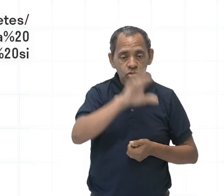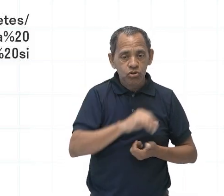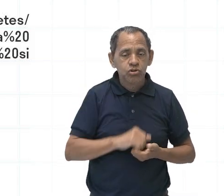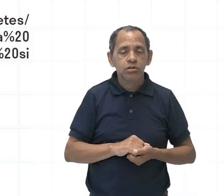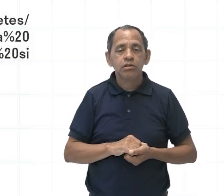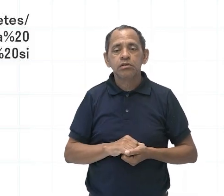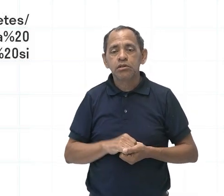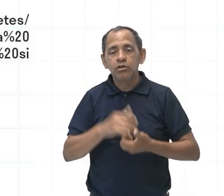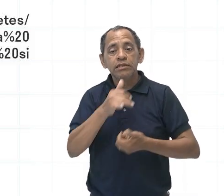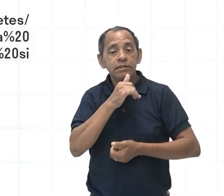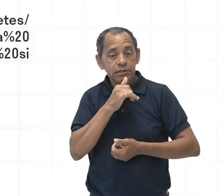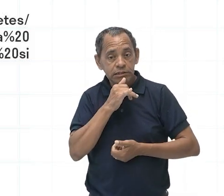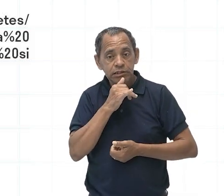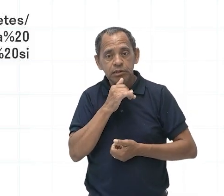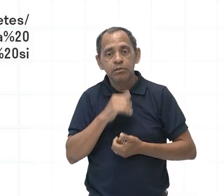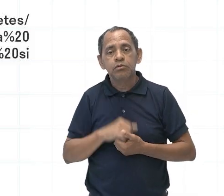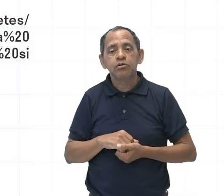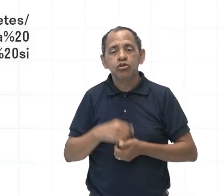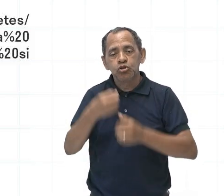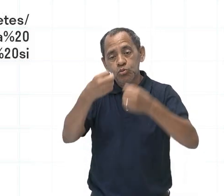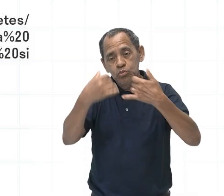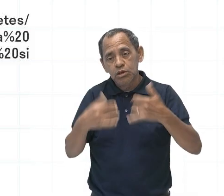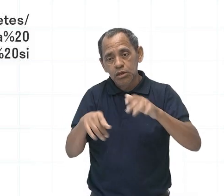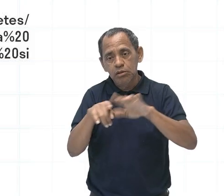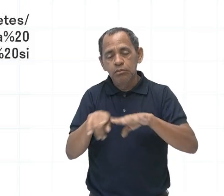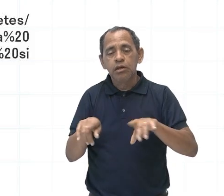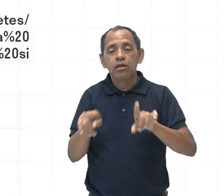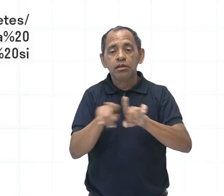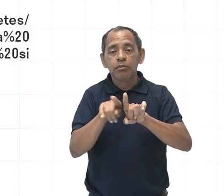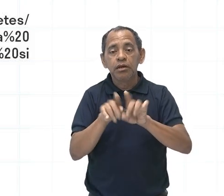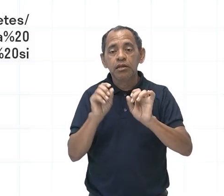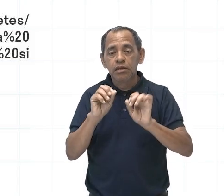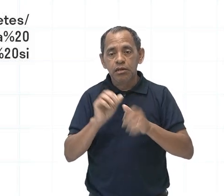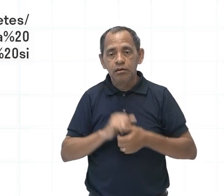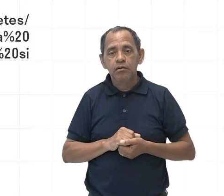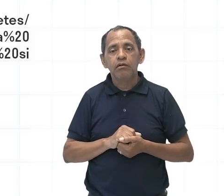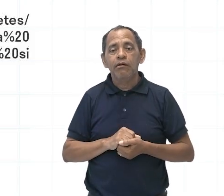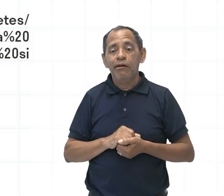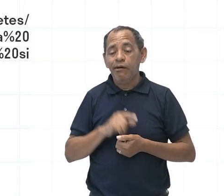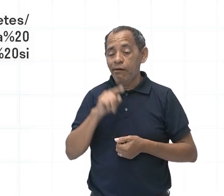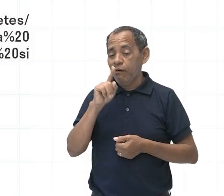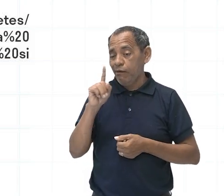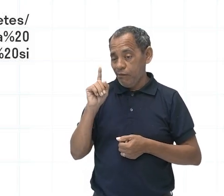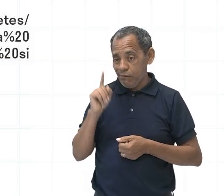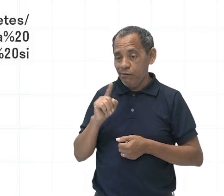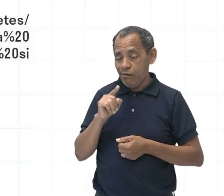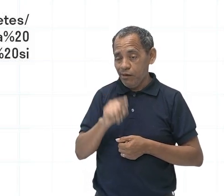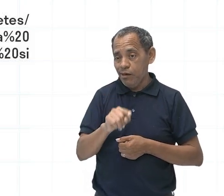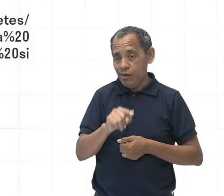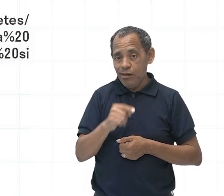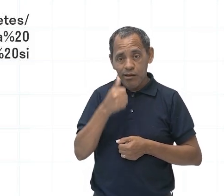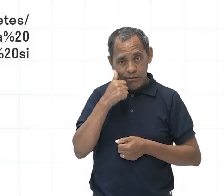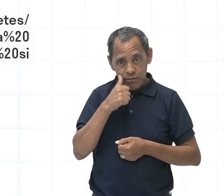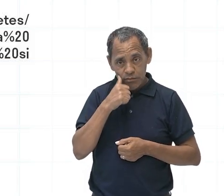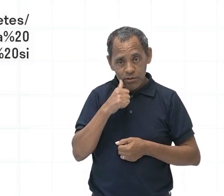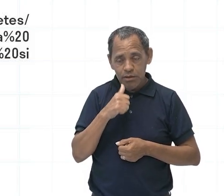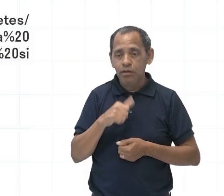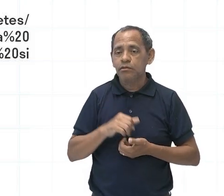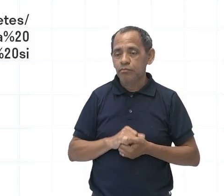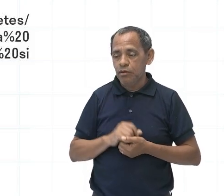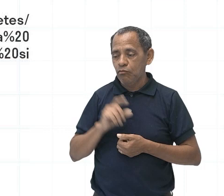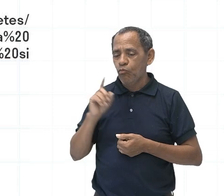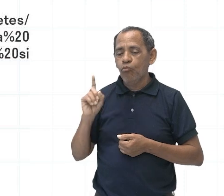reality show vai de encontro. Por quê? Ela vem de uma região, de um lugar que não é um